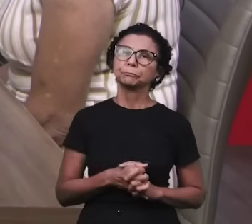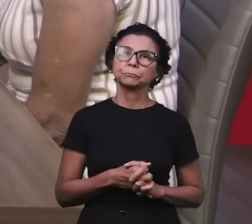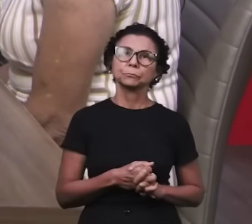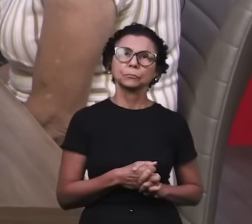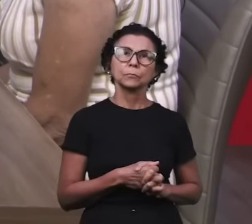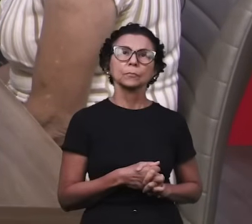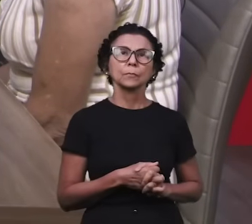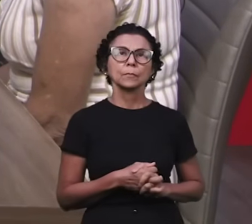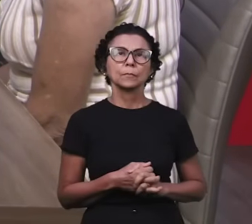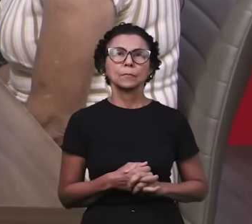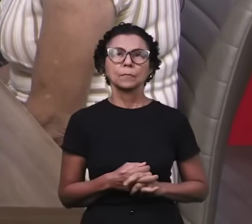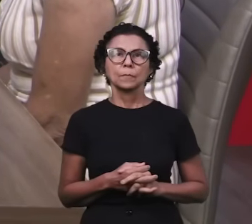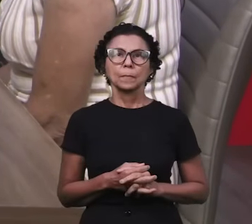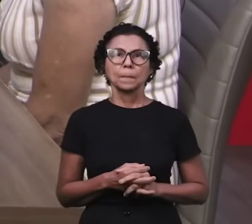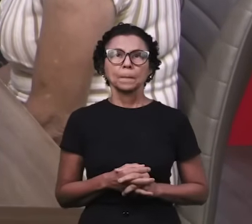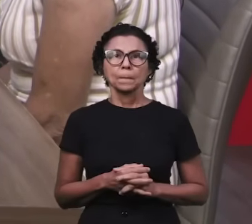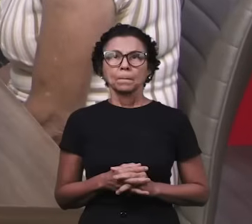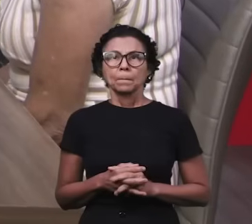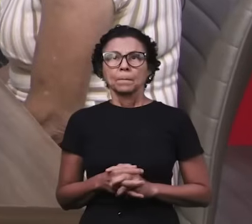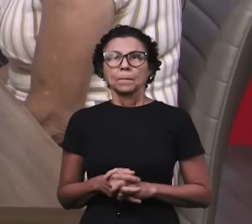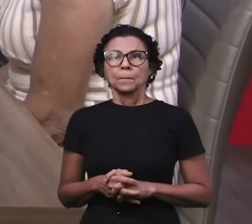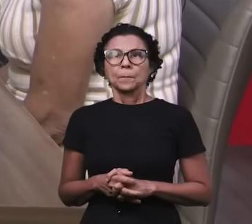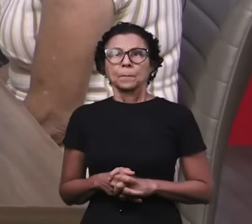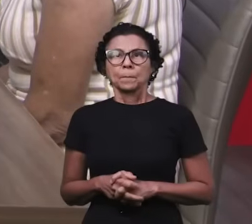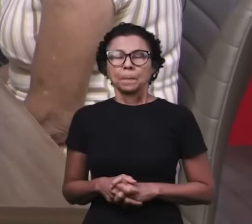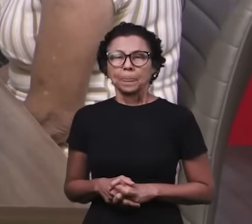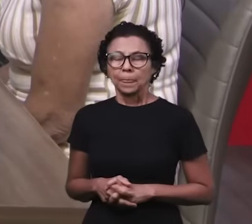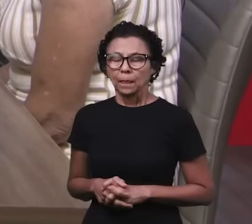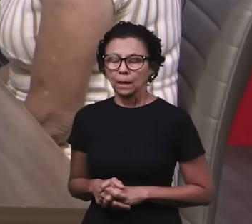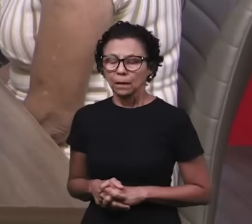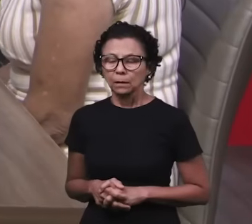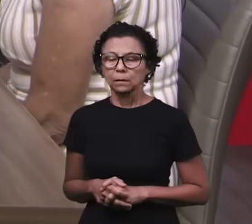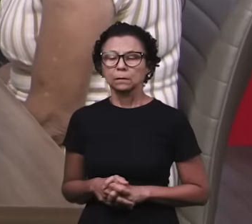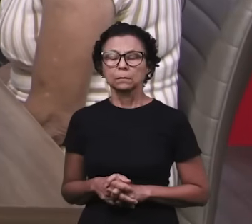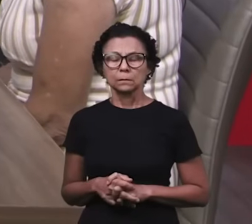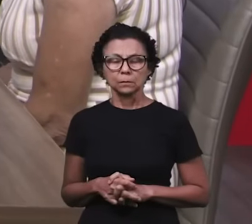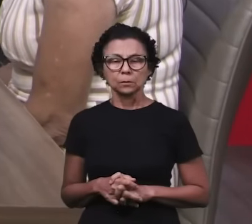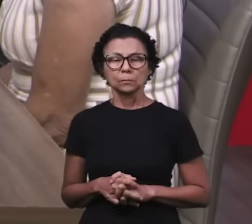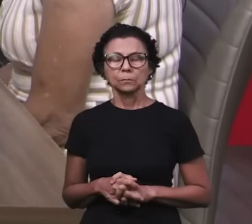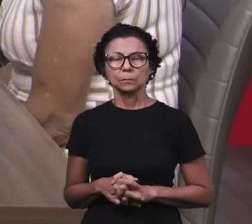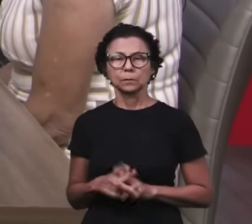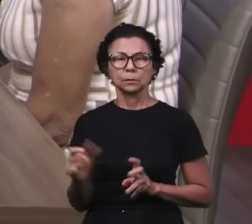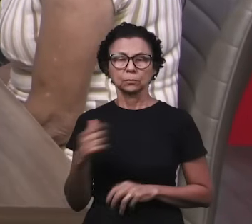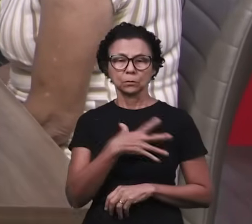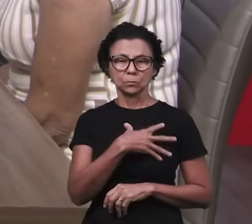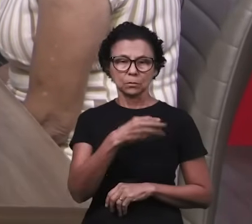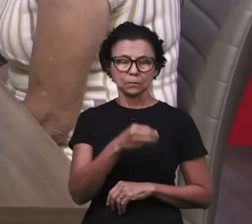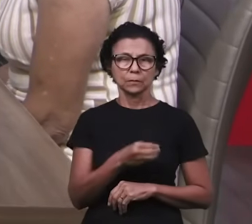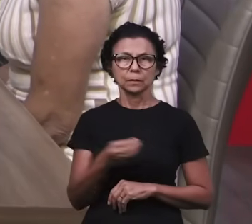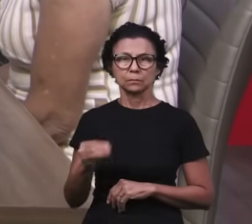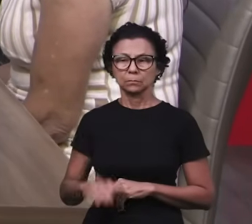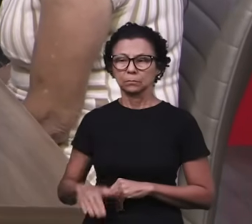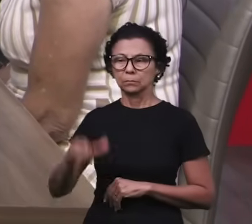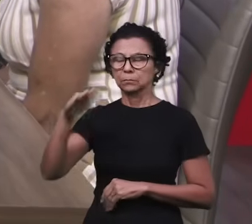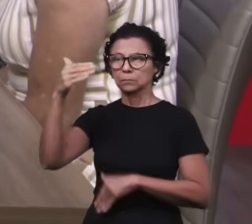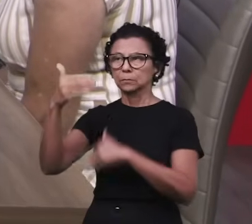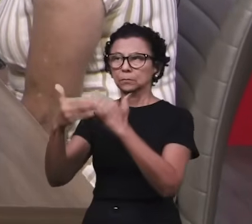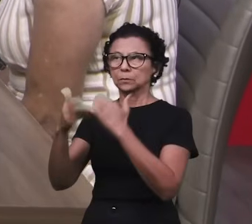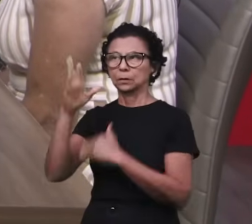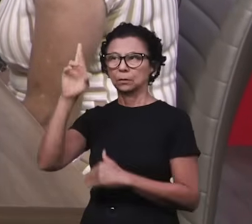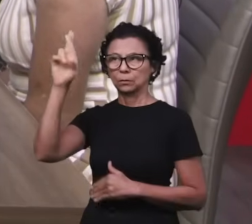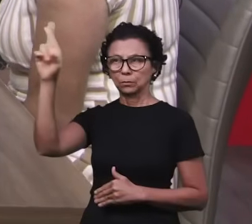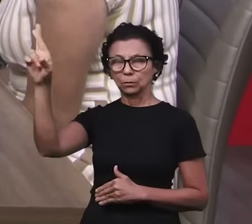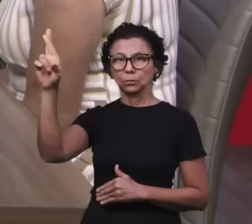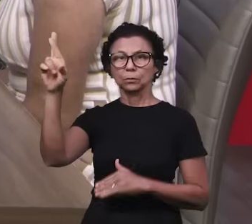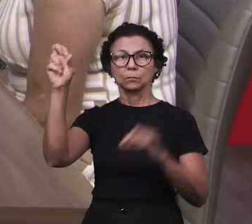presença do Senhor para que os nossos filhos possam ter uns bons estudos, ser formados. Hoje, graças a Deus, né? Isso é uma bênção do